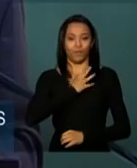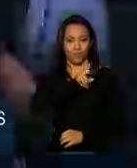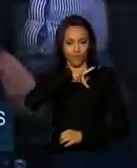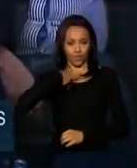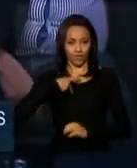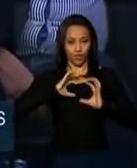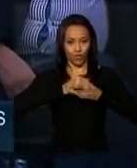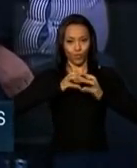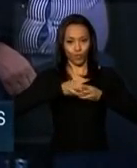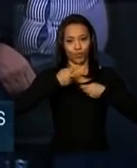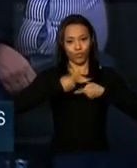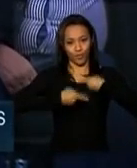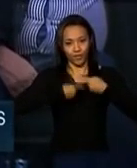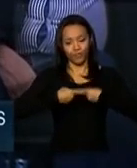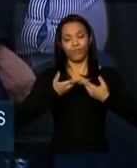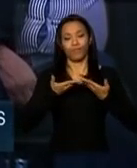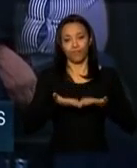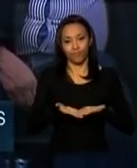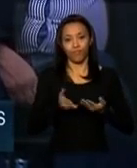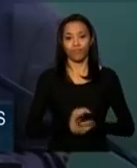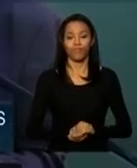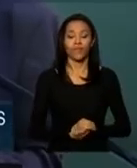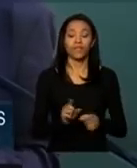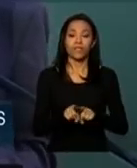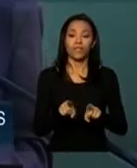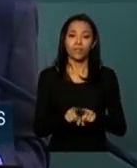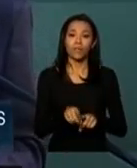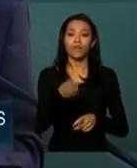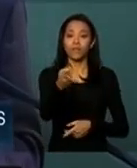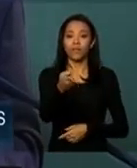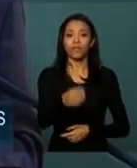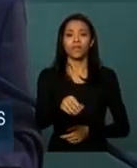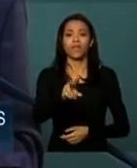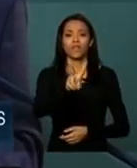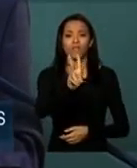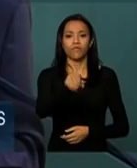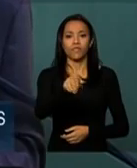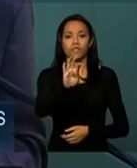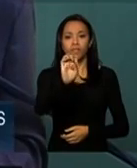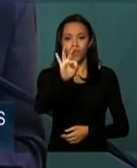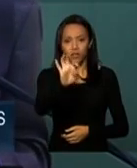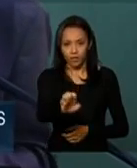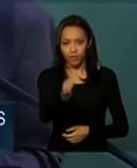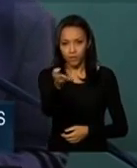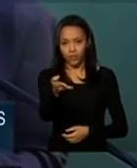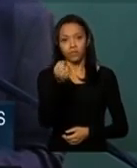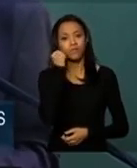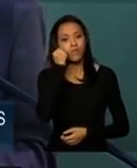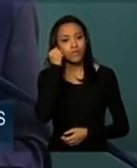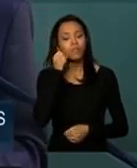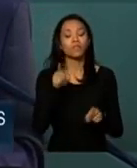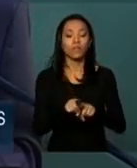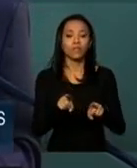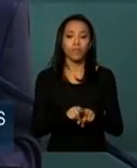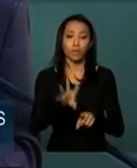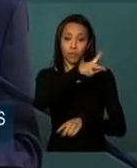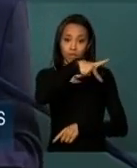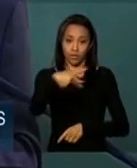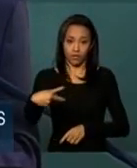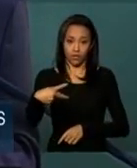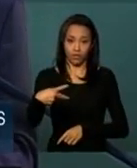partido, Partido Progressista, senador João Vicente Claudino, cumprimentar o presidente da Assembleia